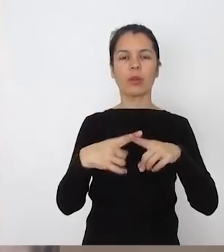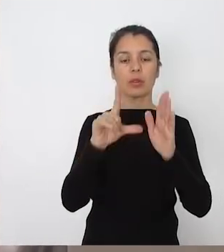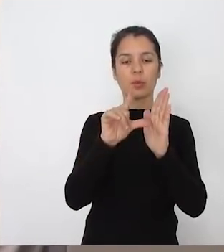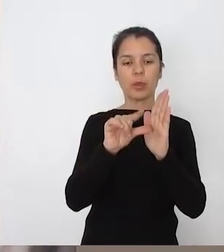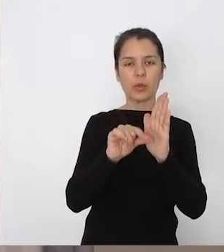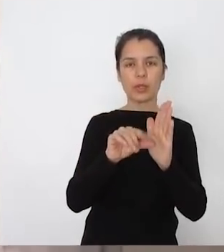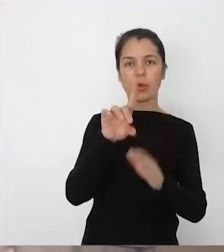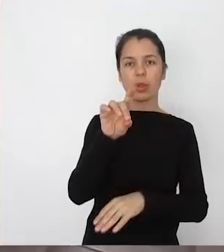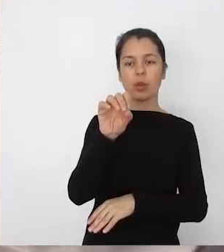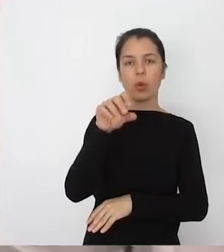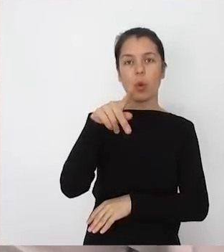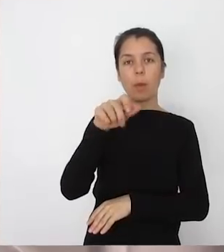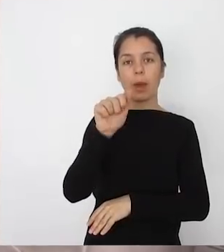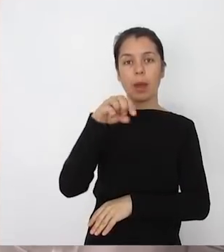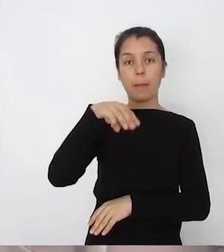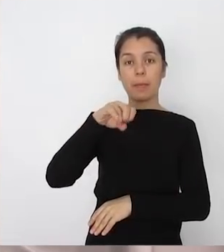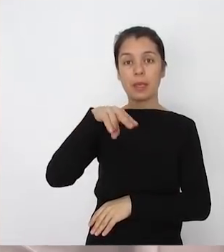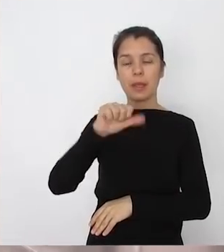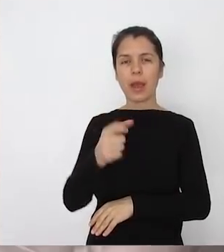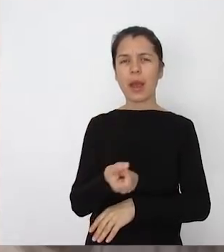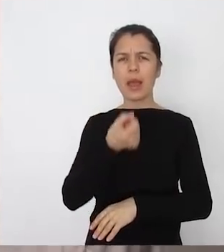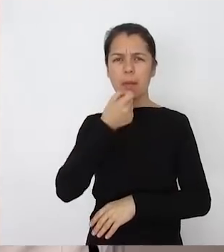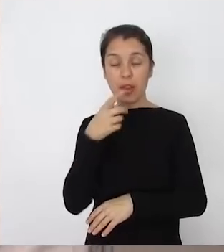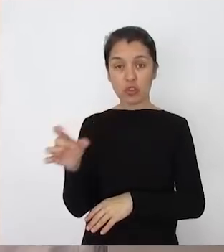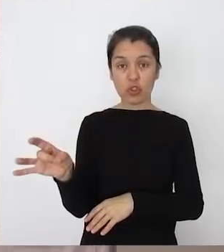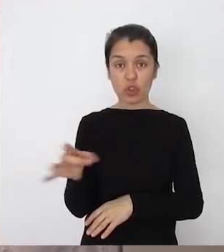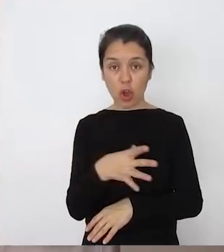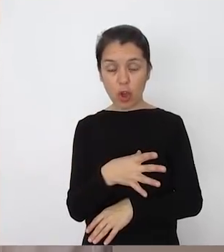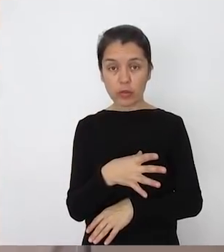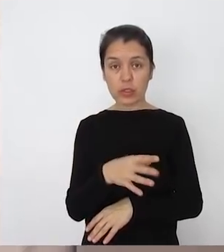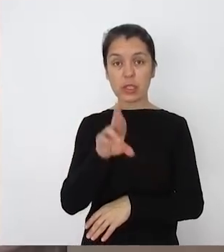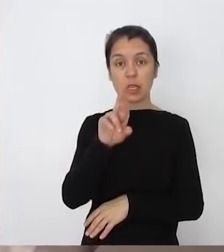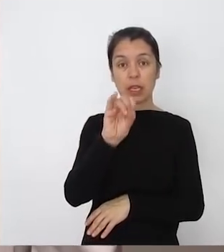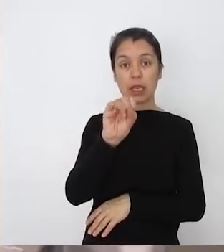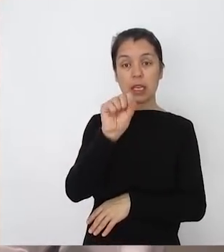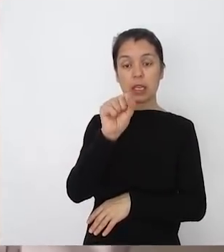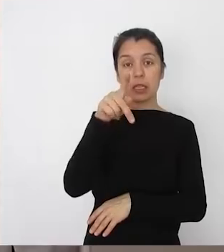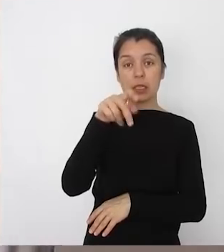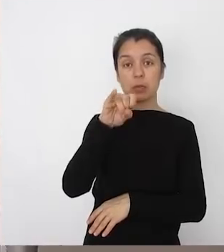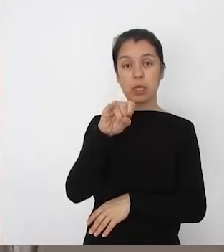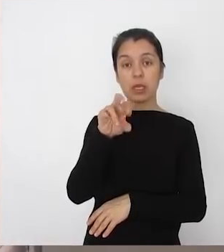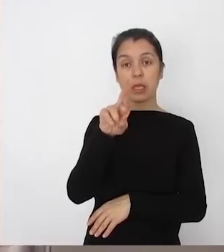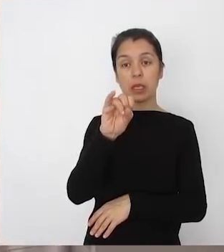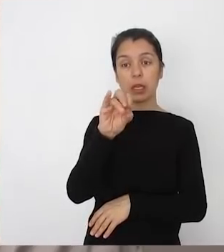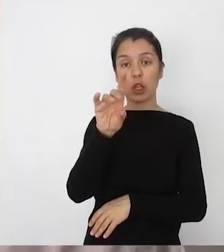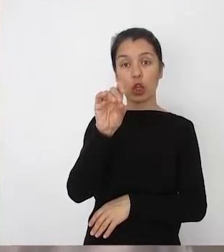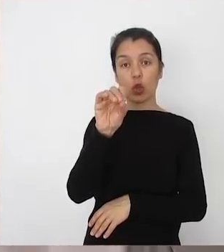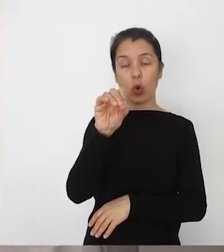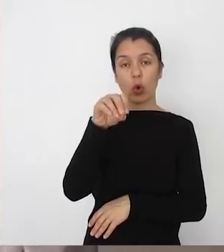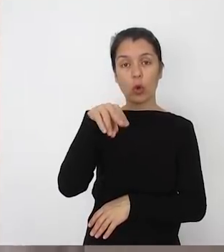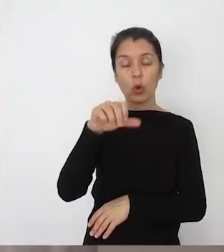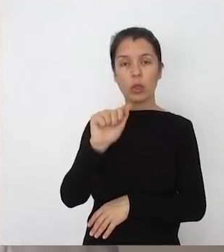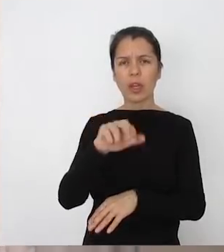os histaminérgicos ali, o H1, aumentam o apetite e muito sono. Então essa sonolência toda é porque ela encaixa a droga